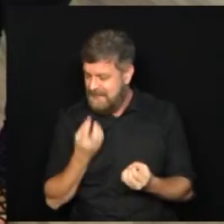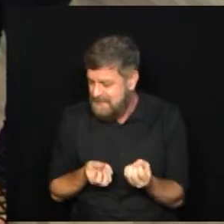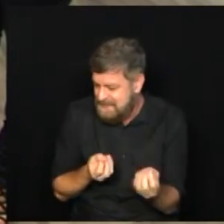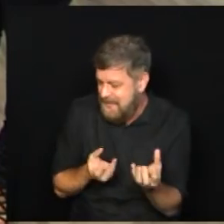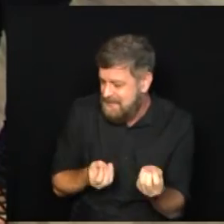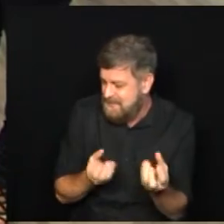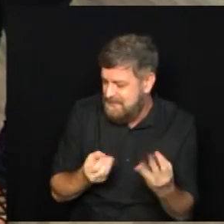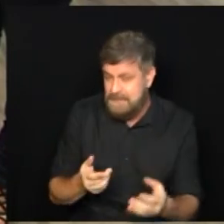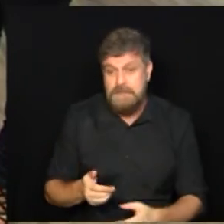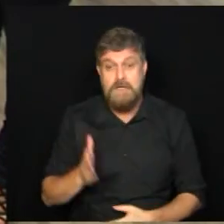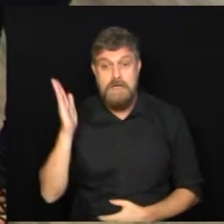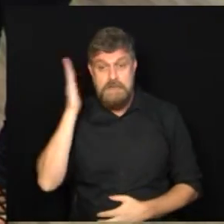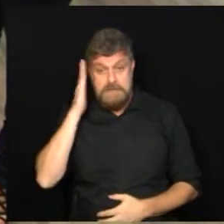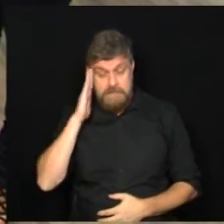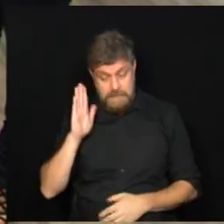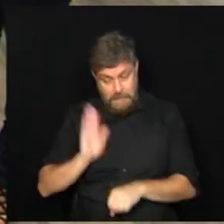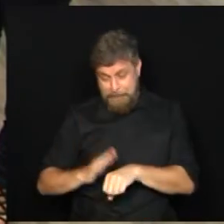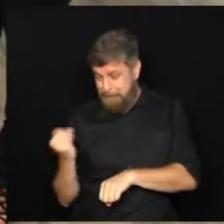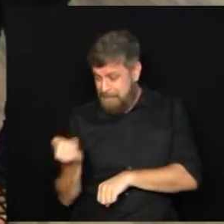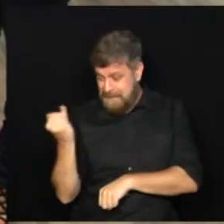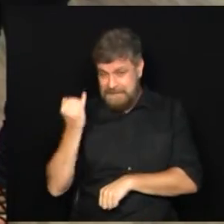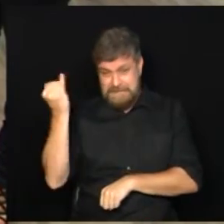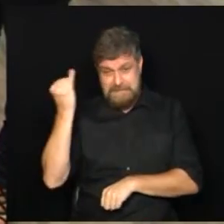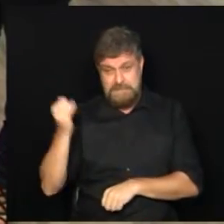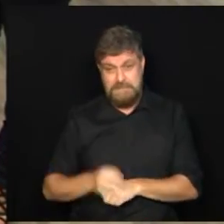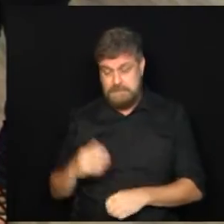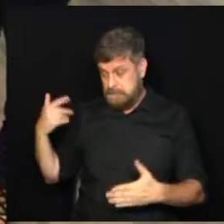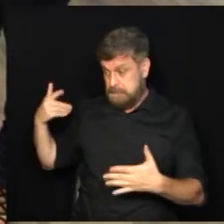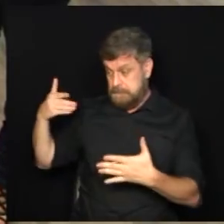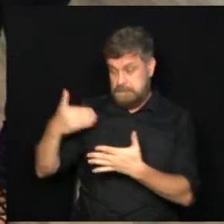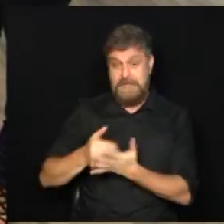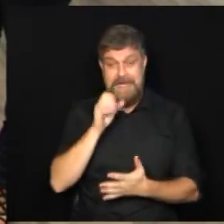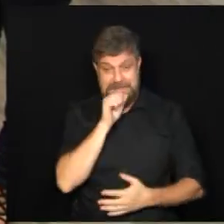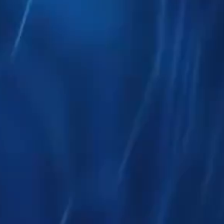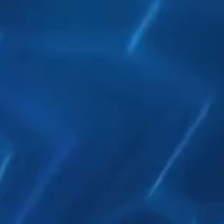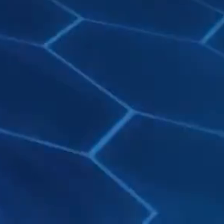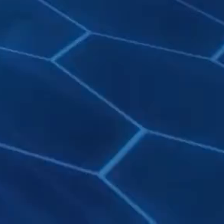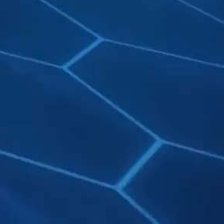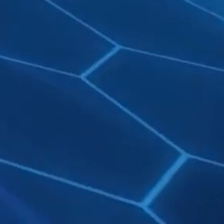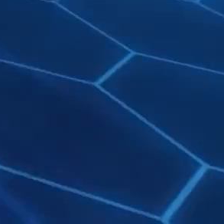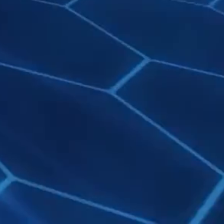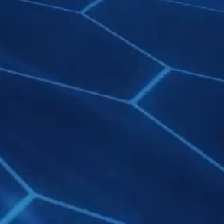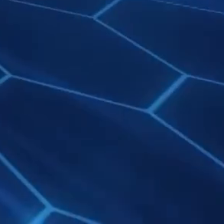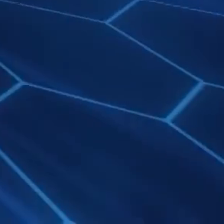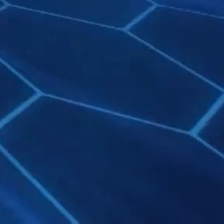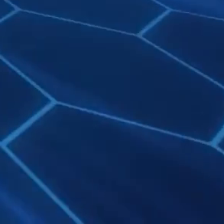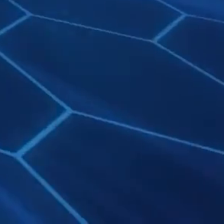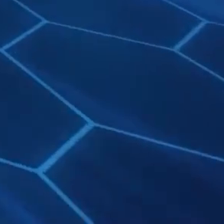Campinas, atualizando o que de mais importante aconteceu no fim de semana na cidade.